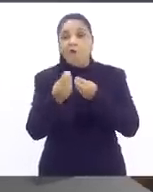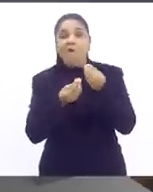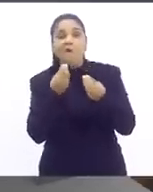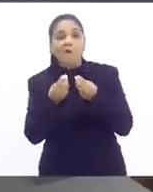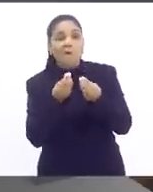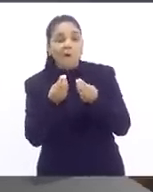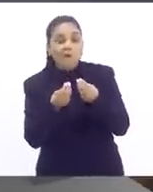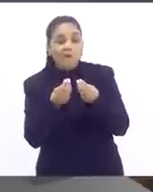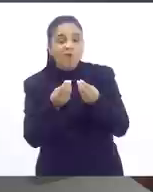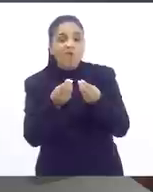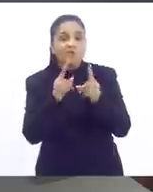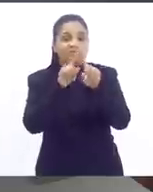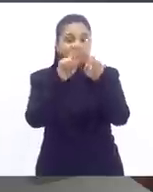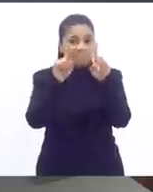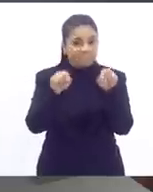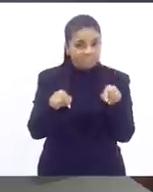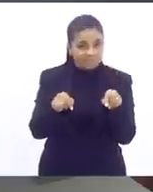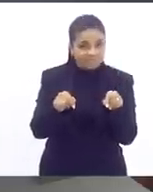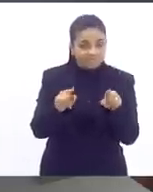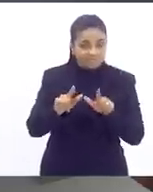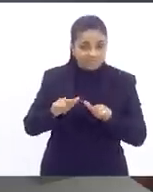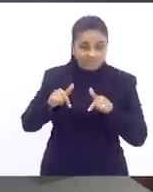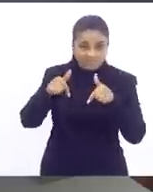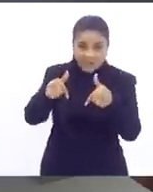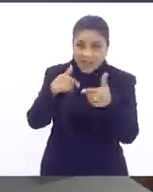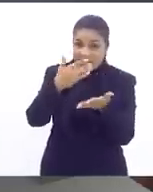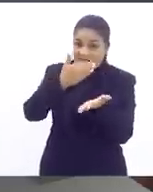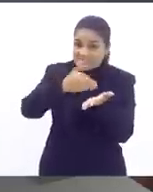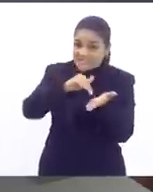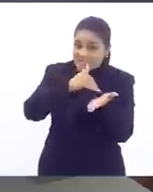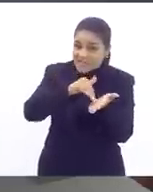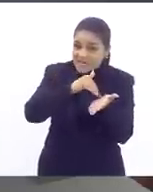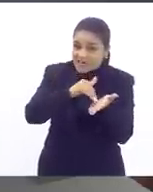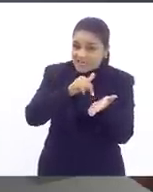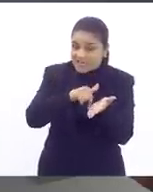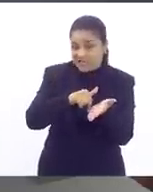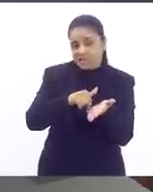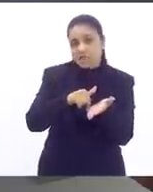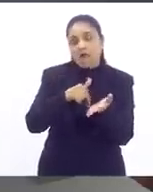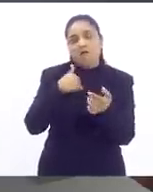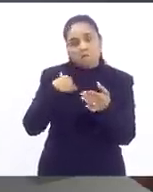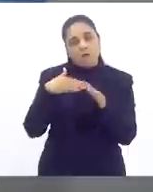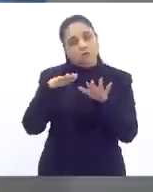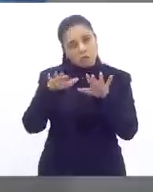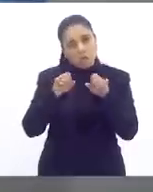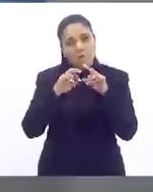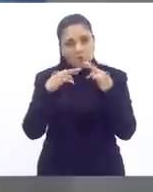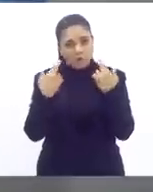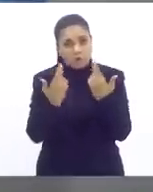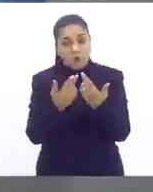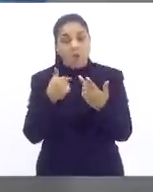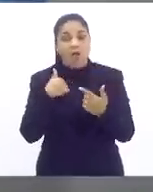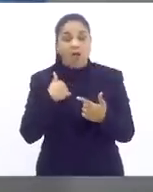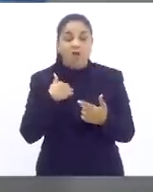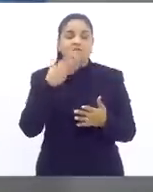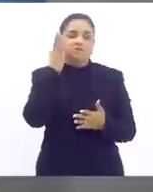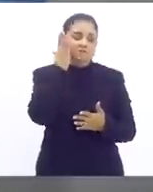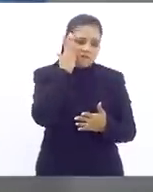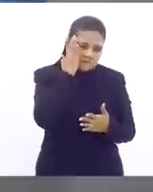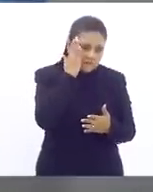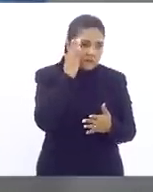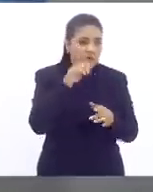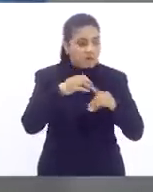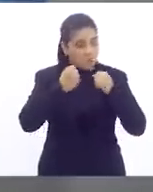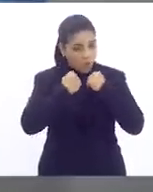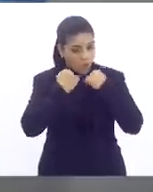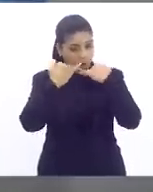com os servidores é da secretaria existente mas a gente trata sem problema algum não sei mas eu acho que se numa